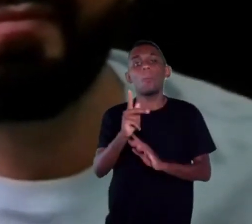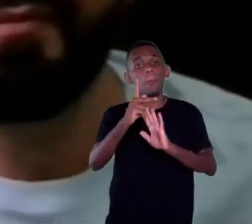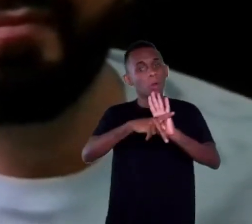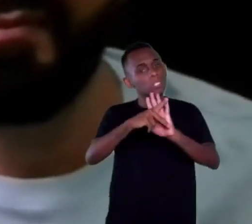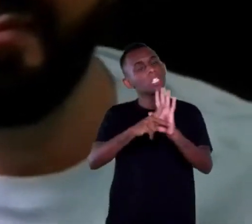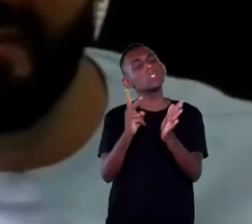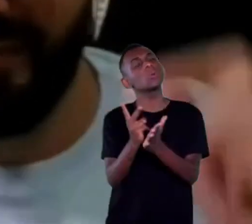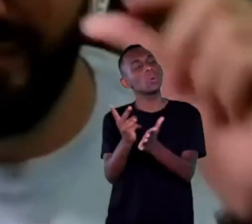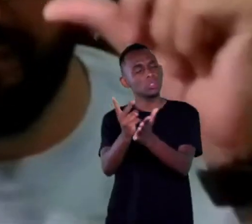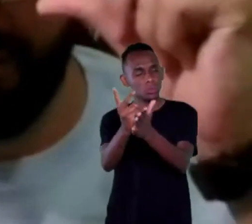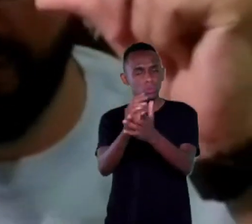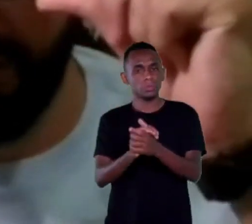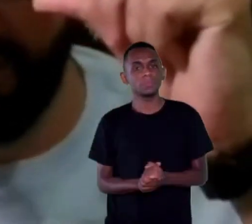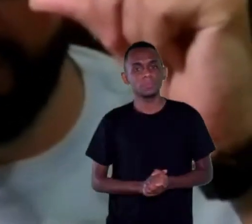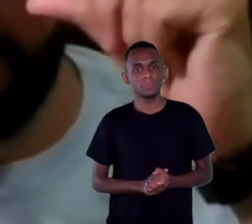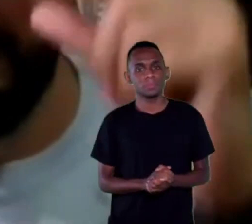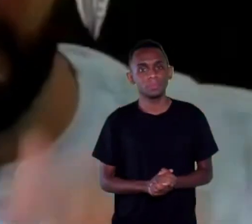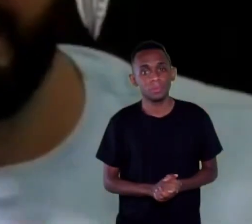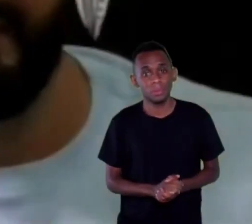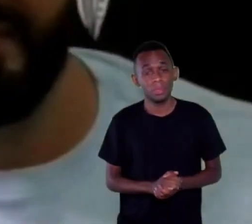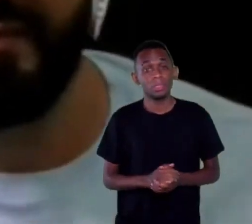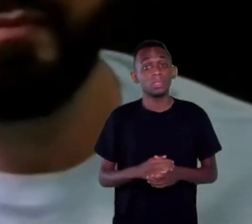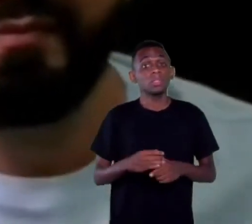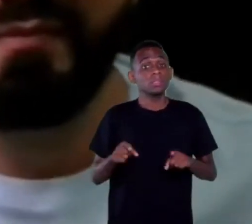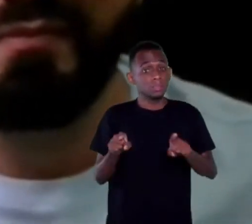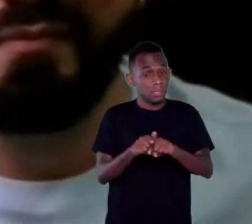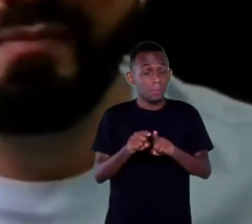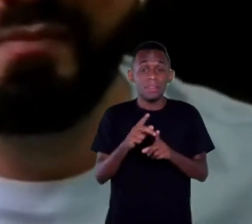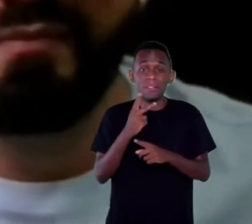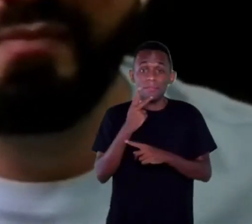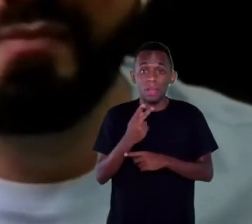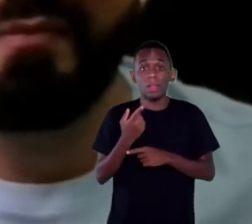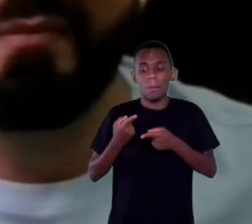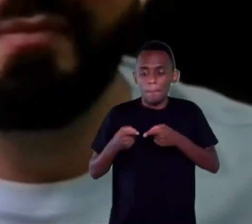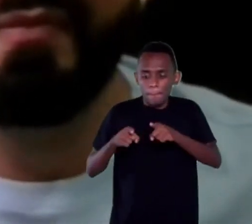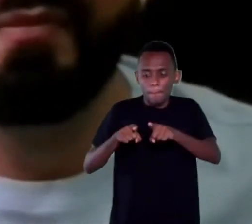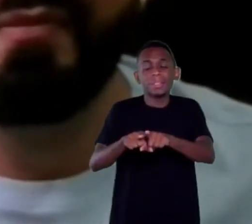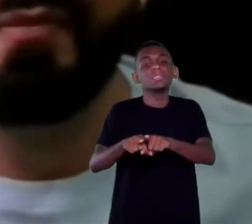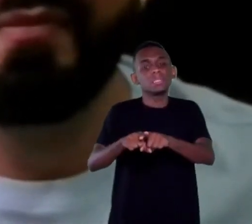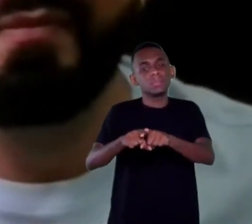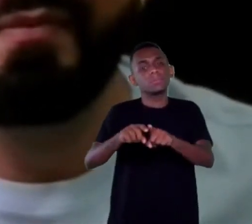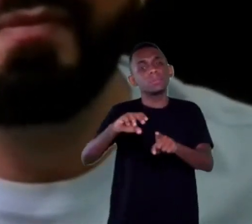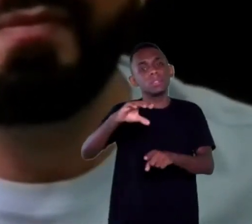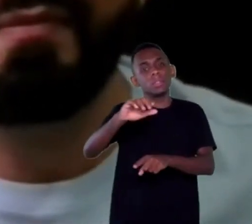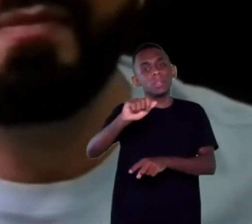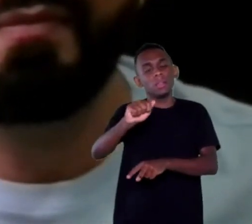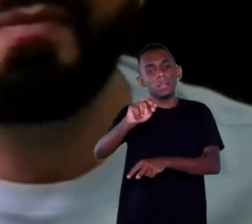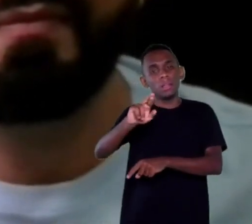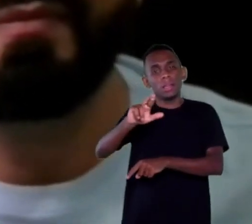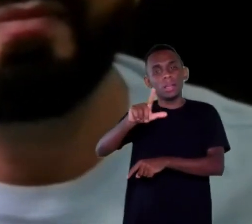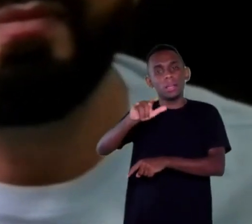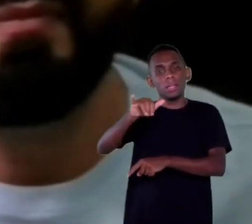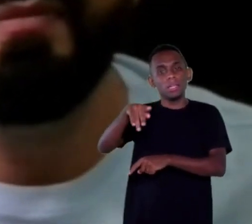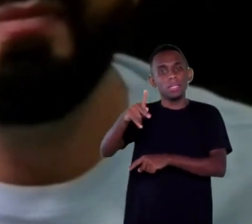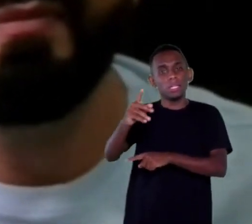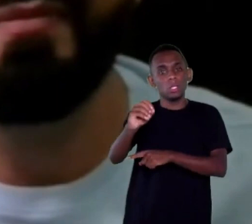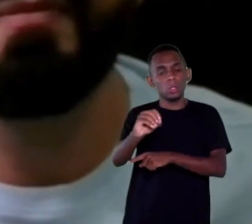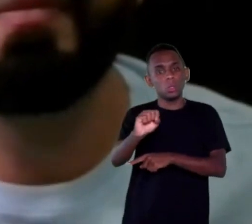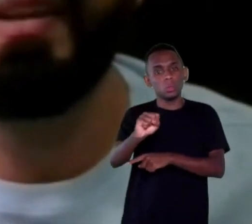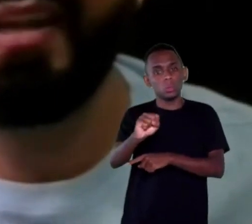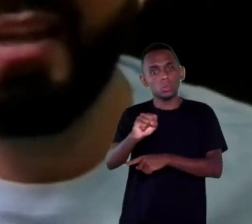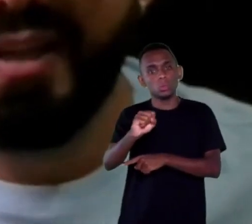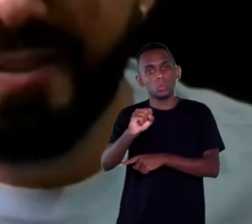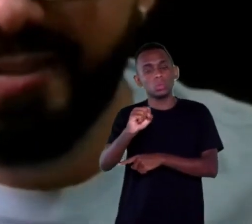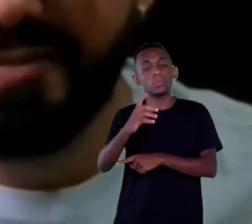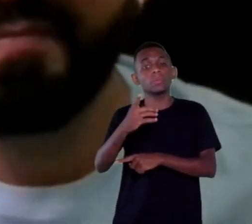também esses parceiros aí que você tem, que é o Carlinhos Brau, né? Que no site tem a leitura do livro feita por ele, que as